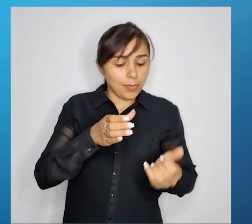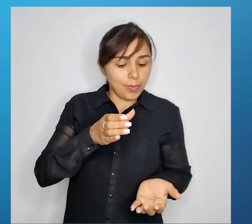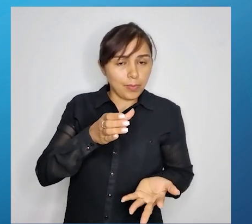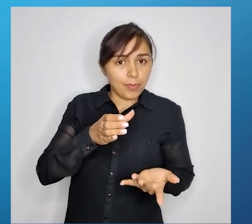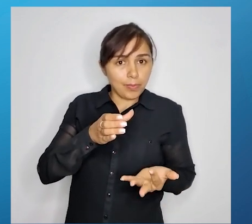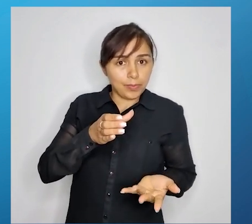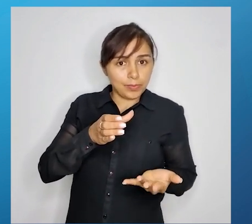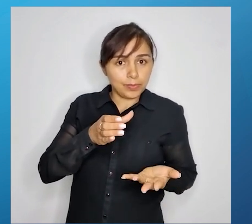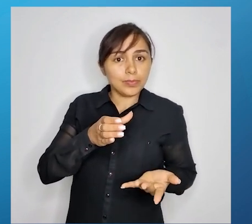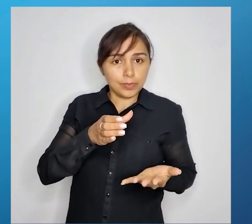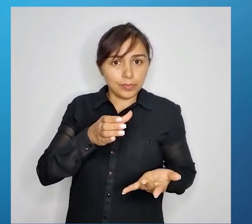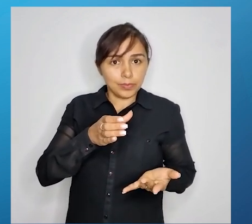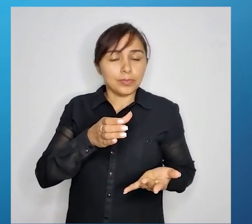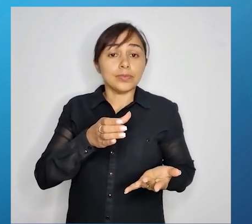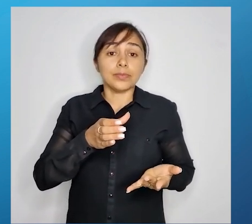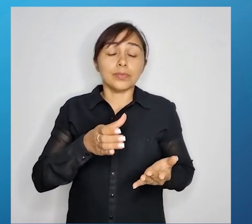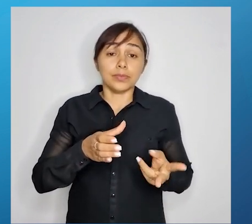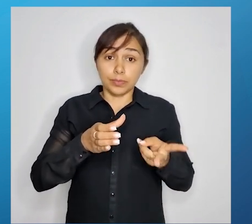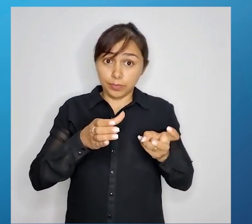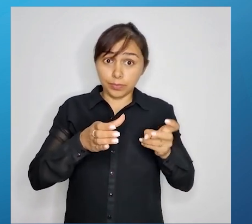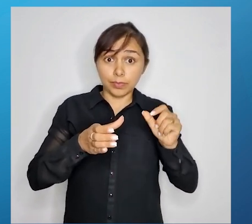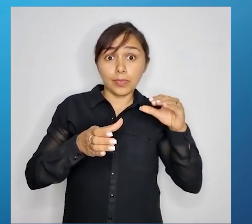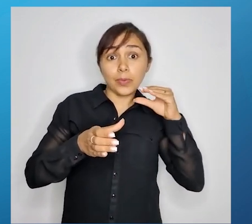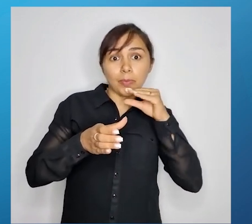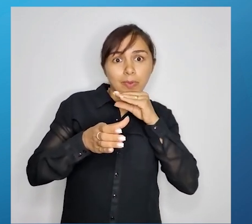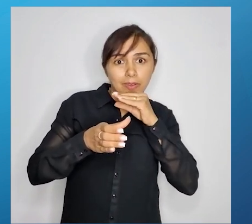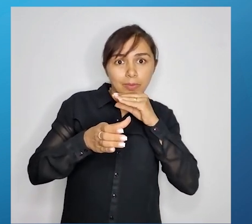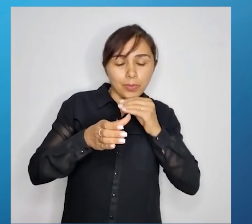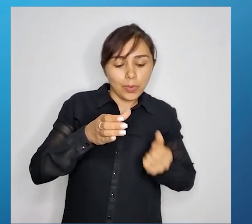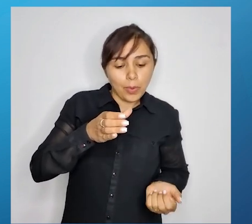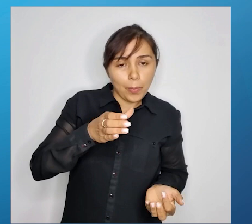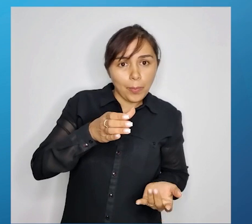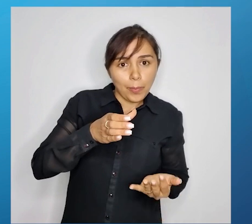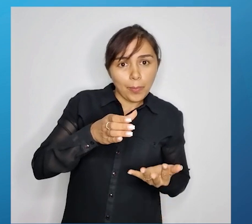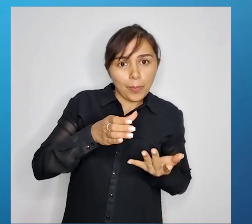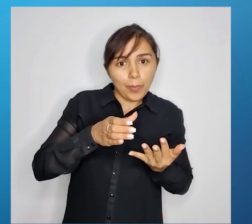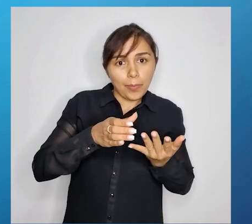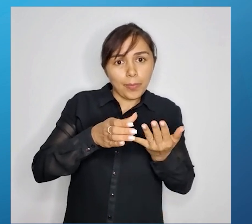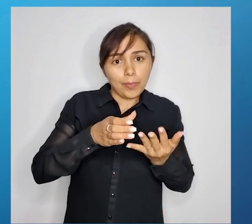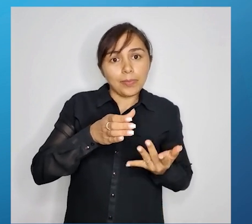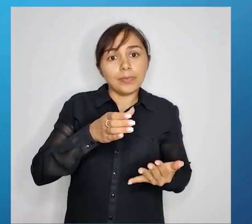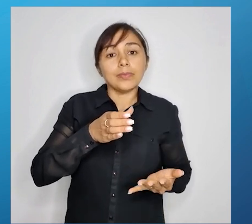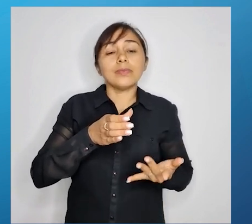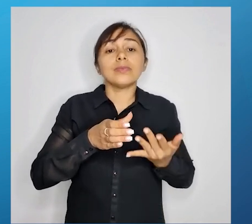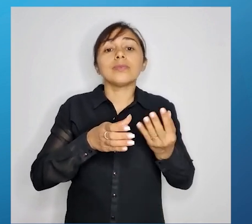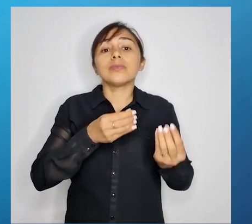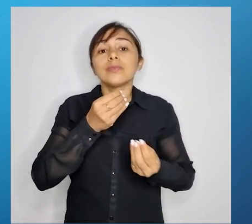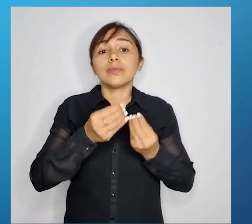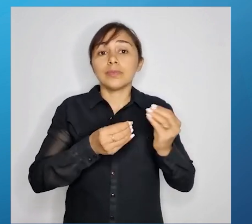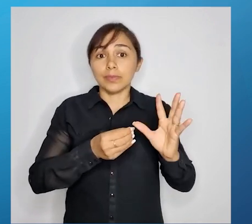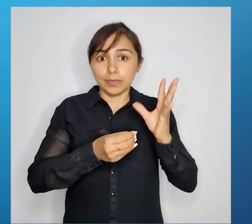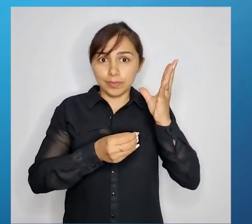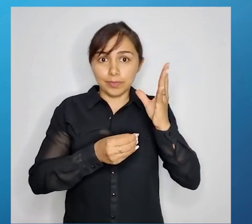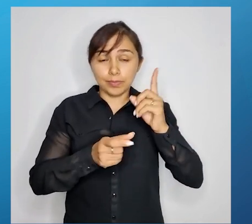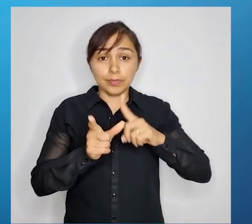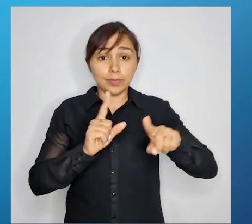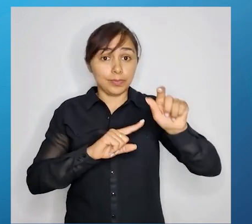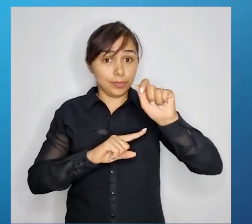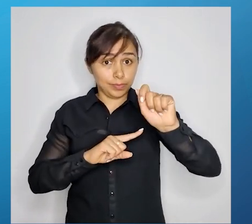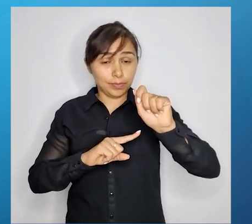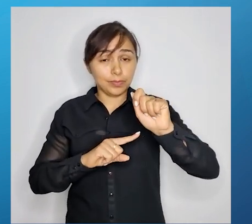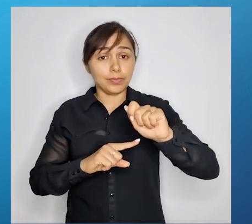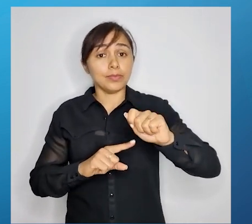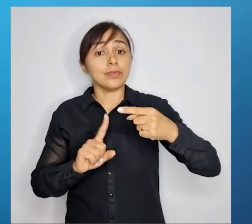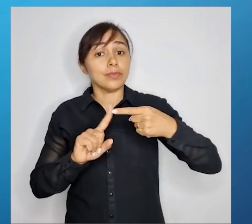figura. A transmissão do calor por meio das moléculas da água durante o seu aquecimento ocorre apenas por letra A,